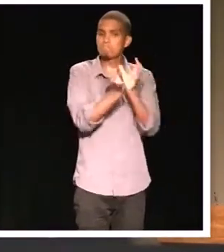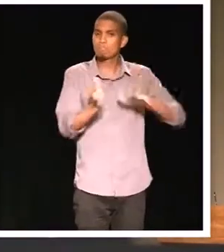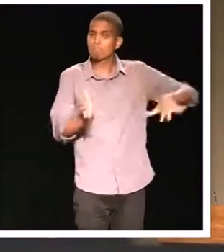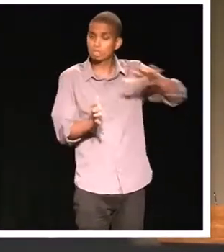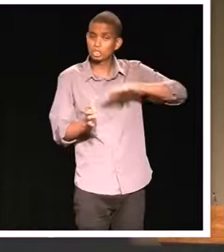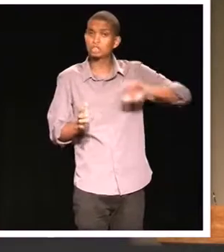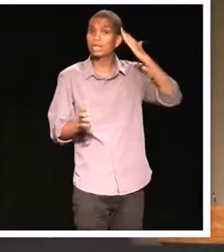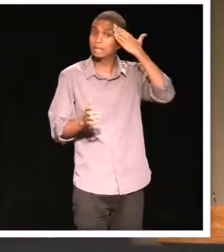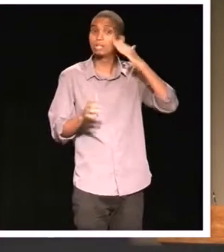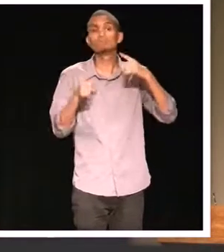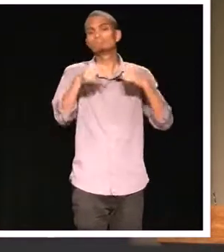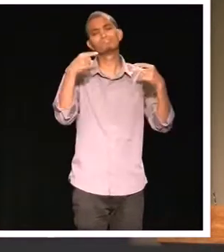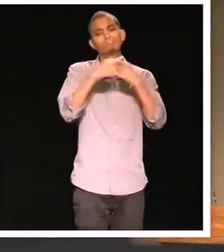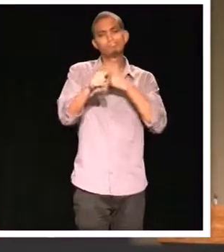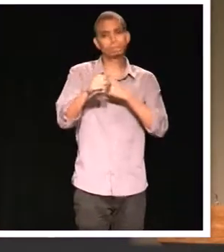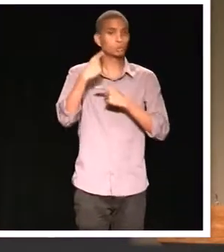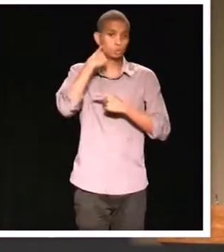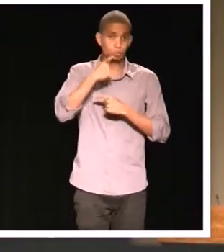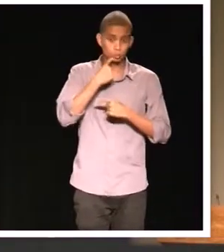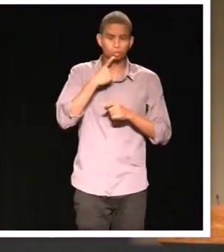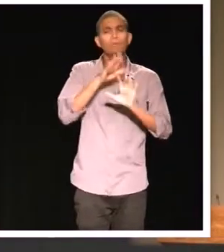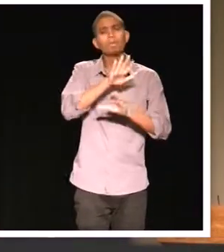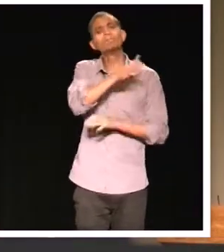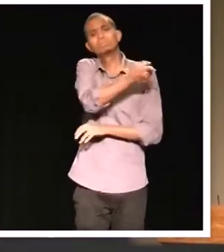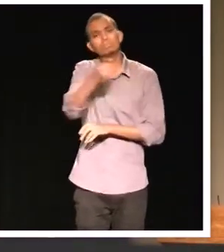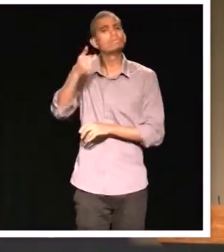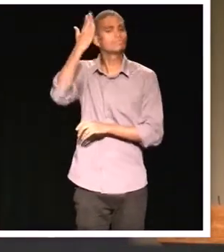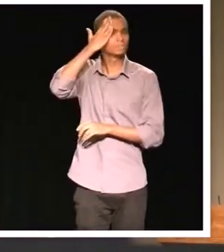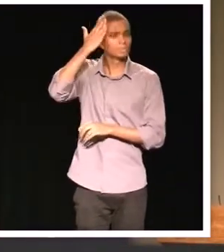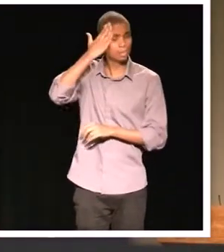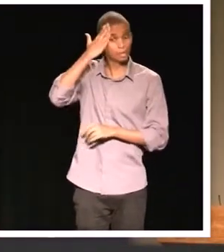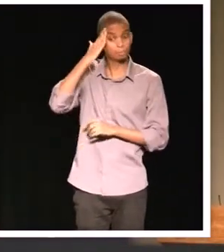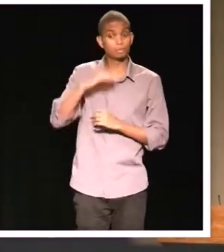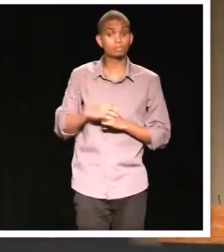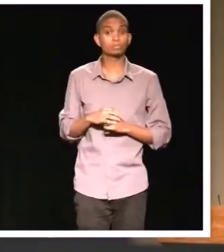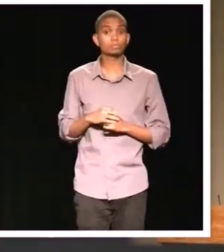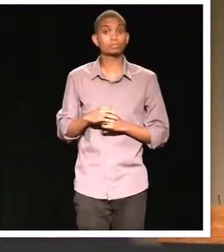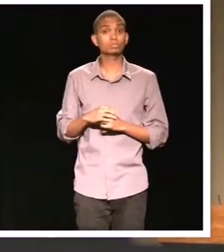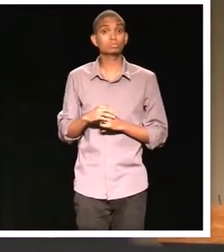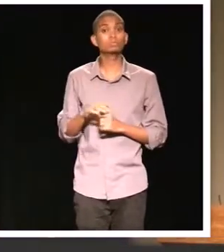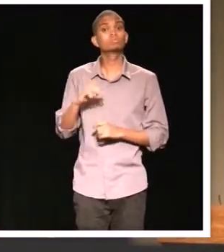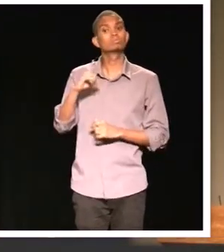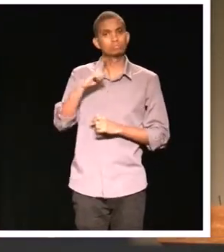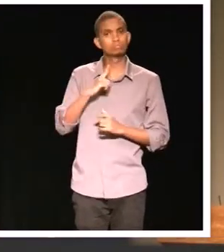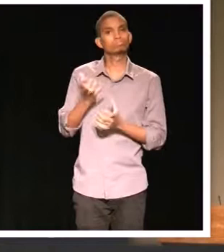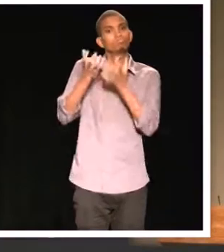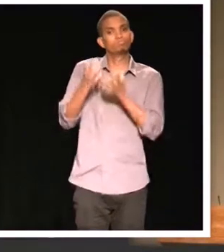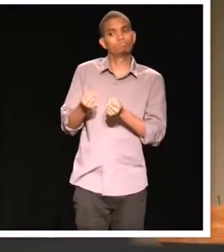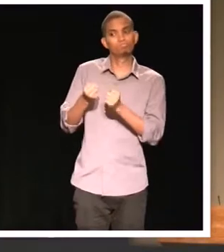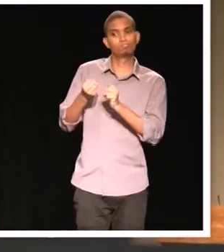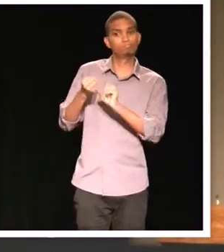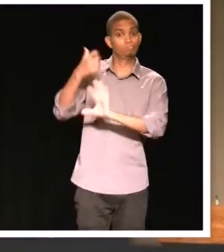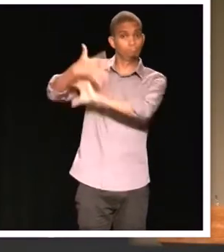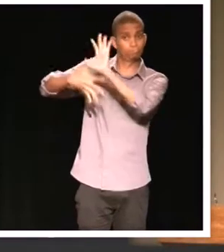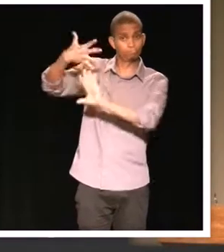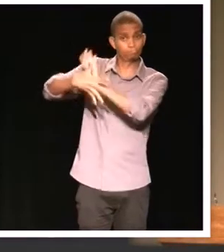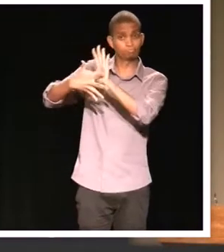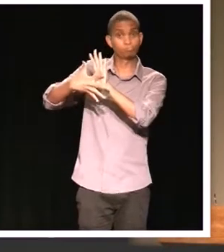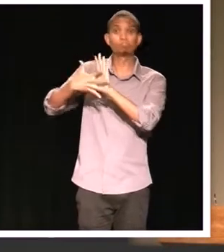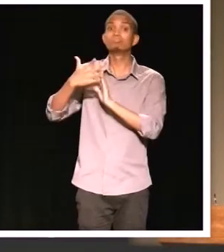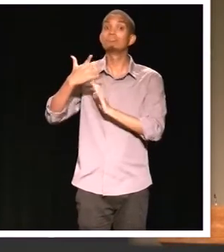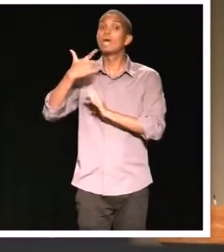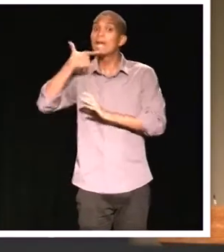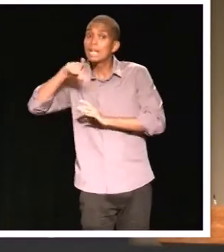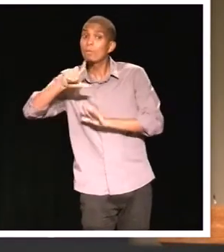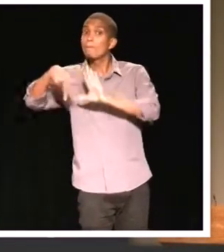teriam aplicação aos surdos. Vocês sabem que o reconhecimento da língua de sinais como uma língua própria